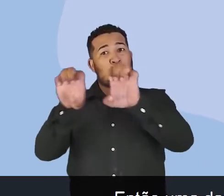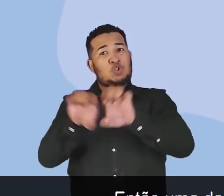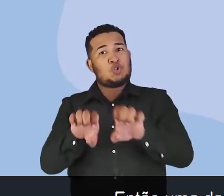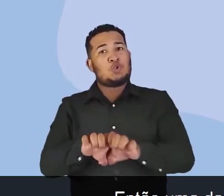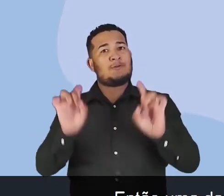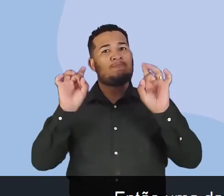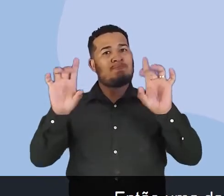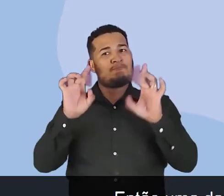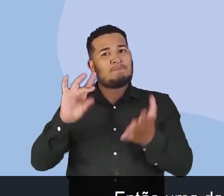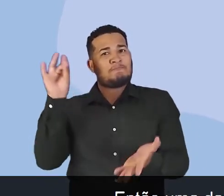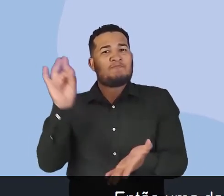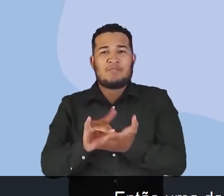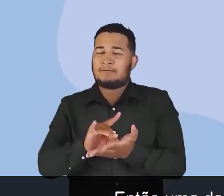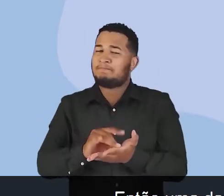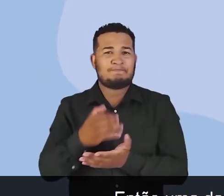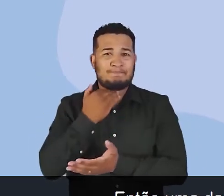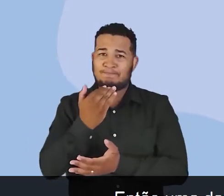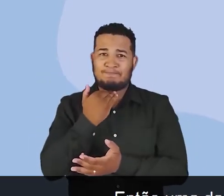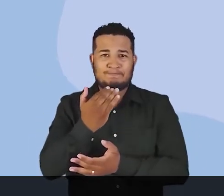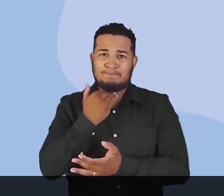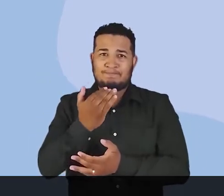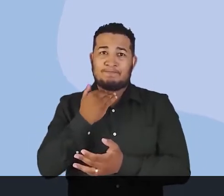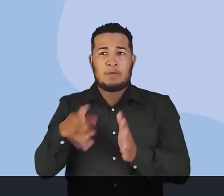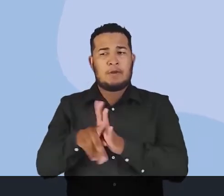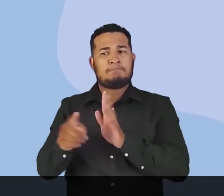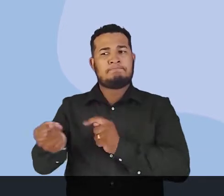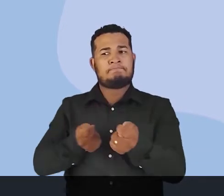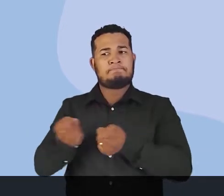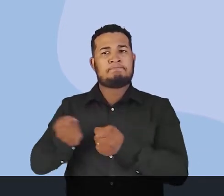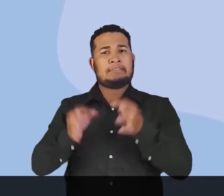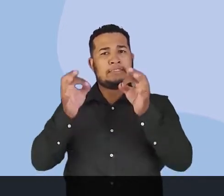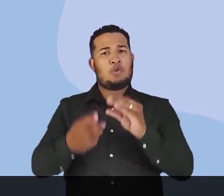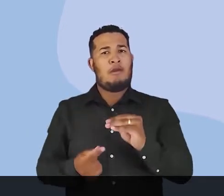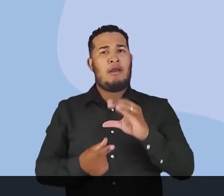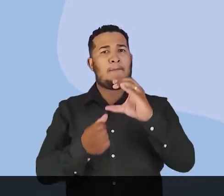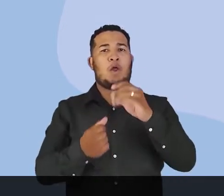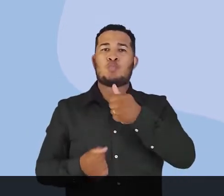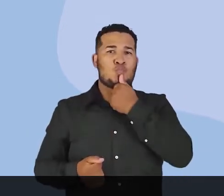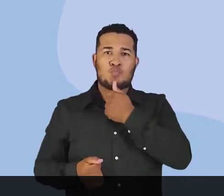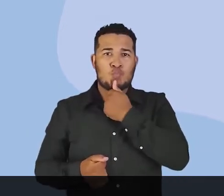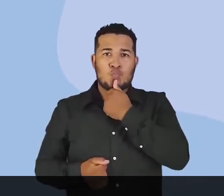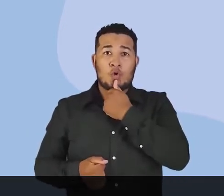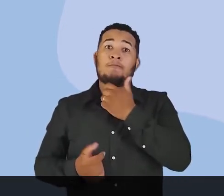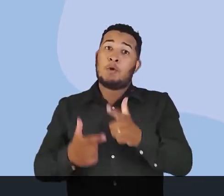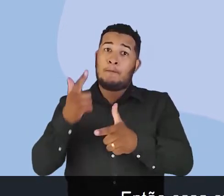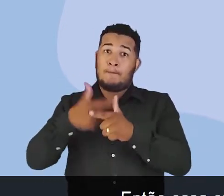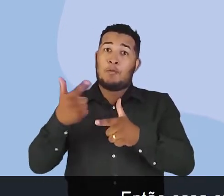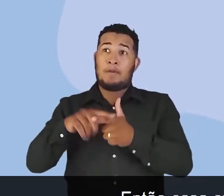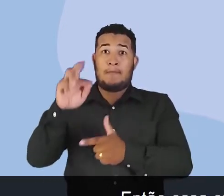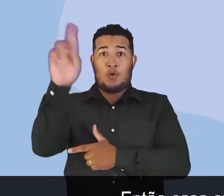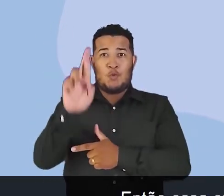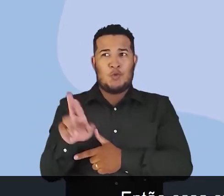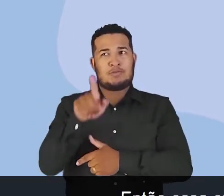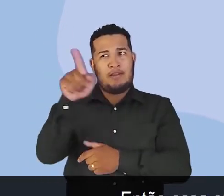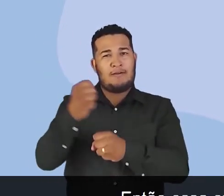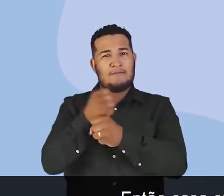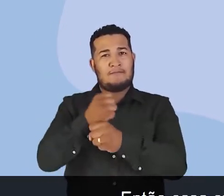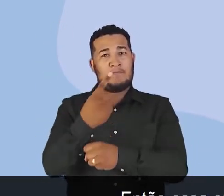ter a estrutura necessária para manter a sua economia no estilo capitalista. Então, essa crise russa